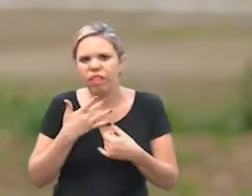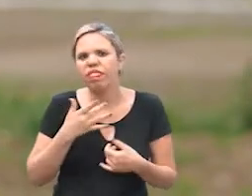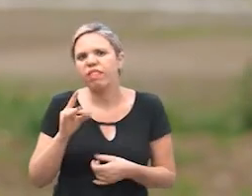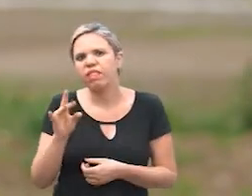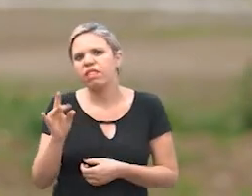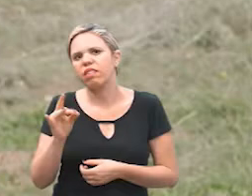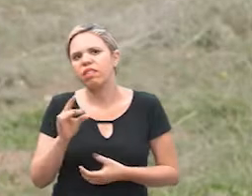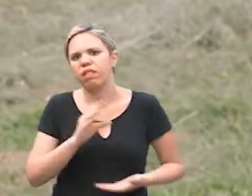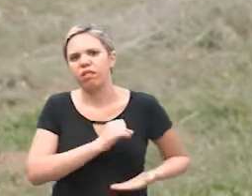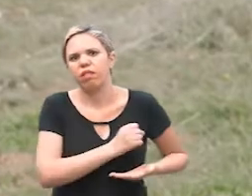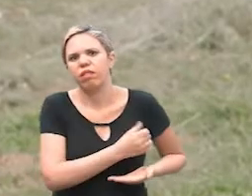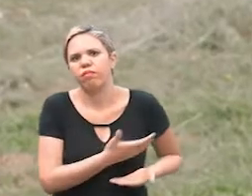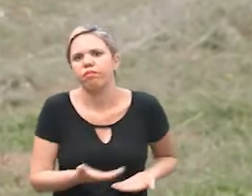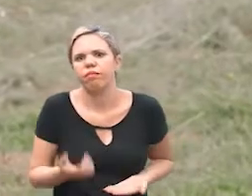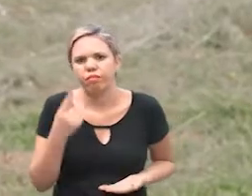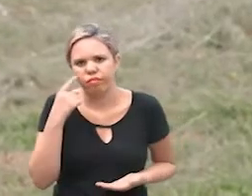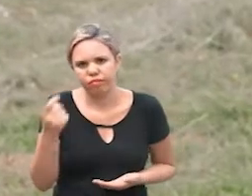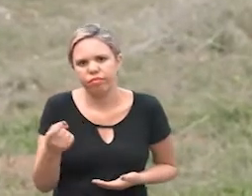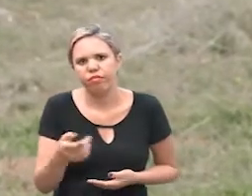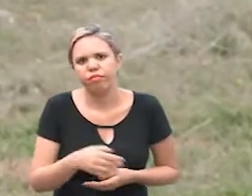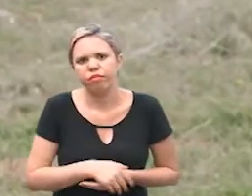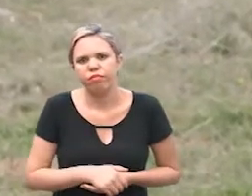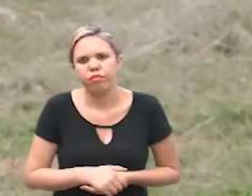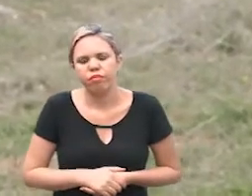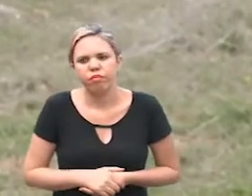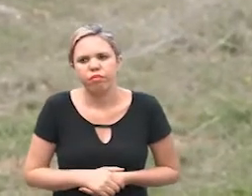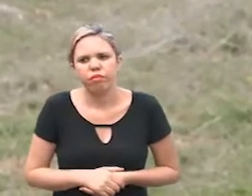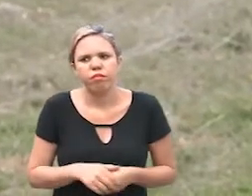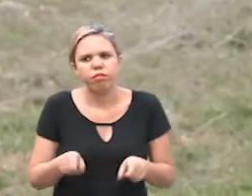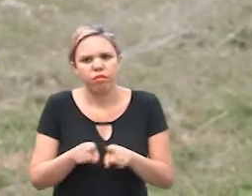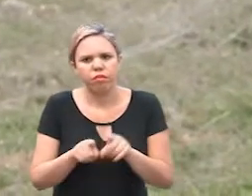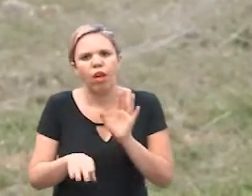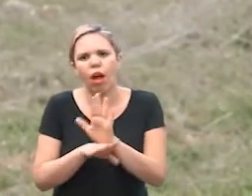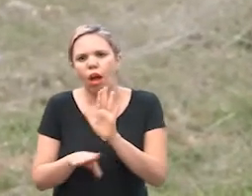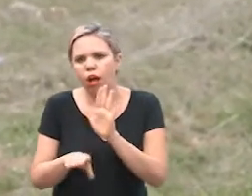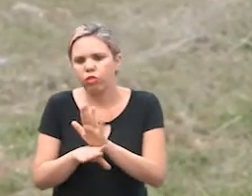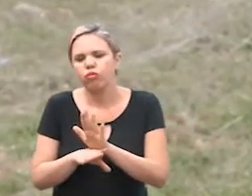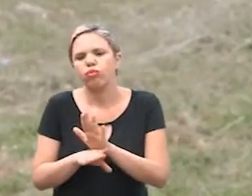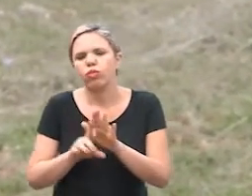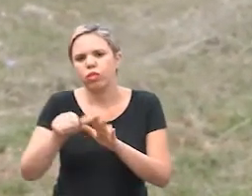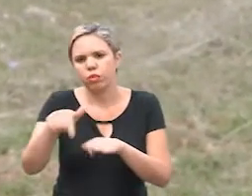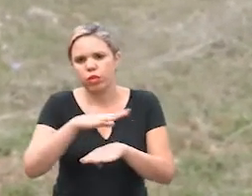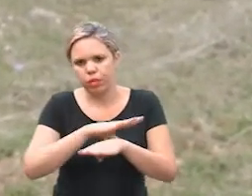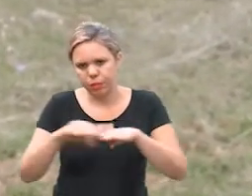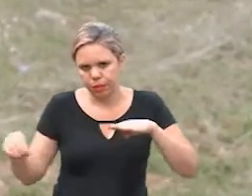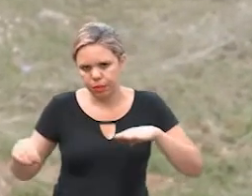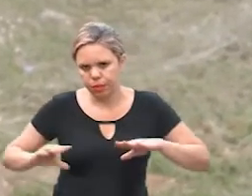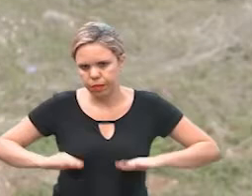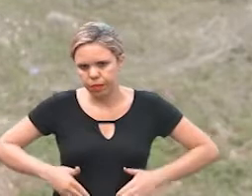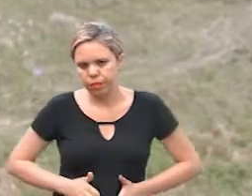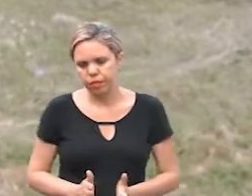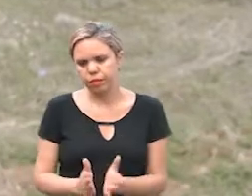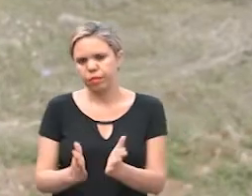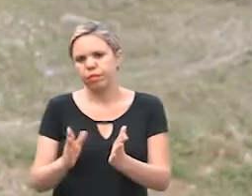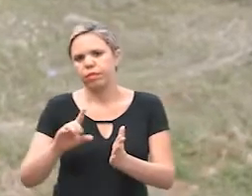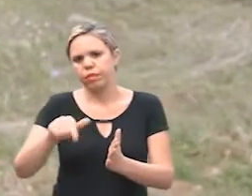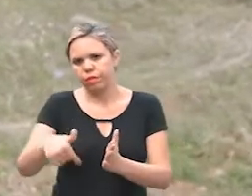sede amamentar. Olha que interessante, né? E também ajuda na recuperação pós-parto, né, a